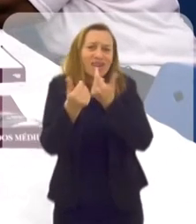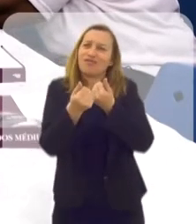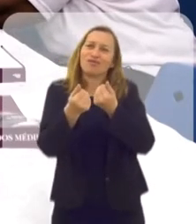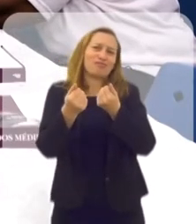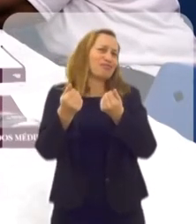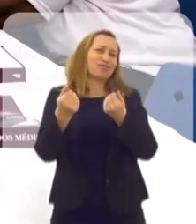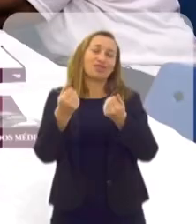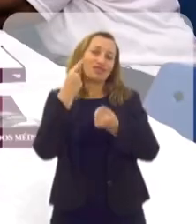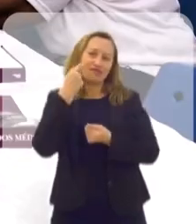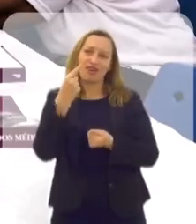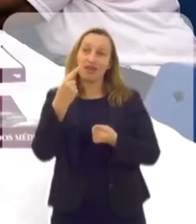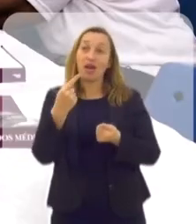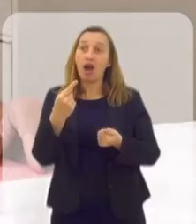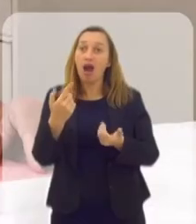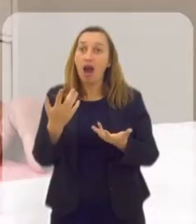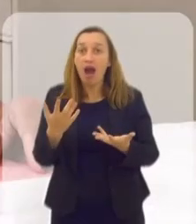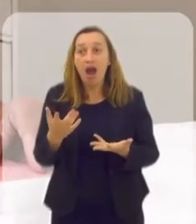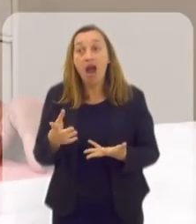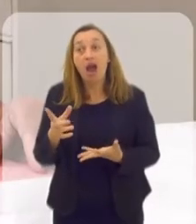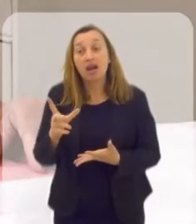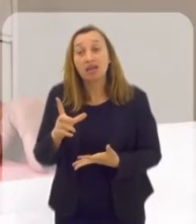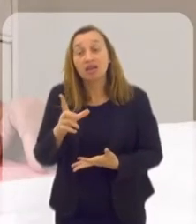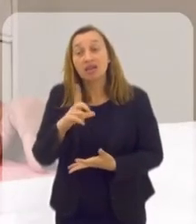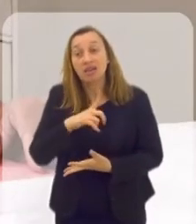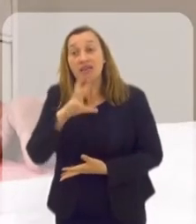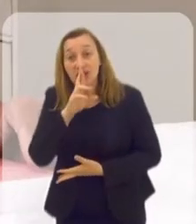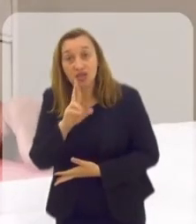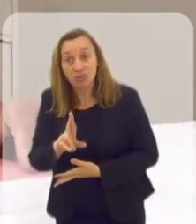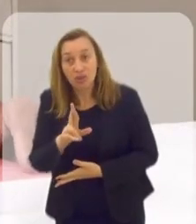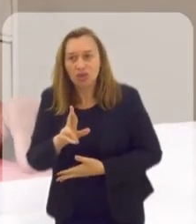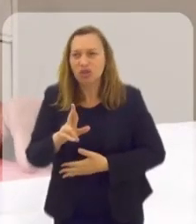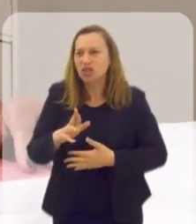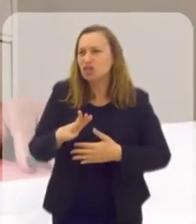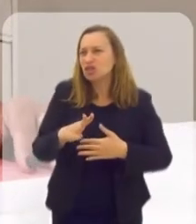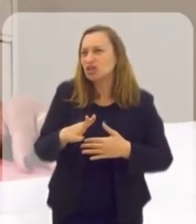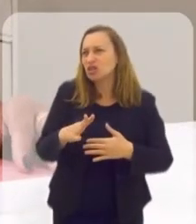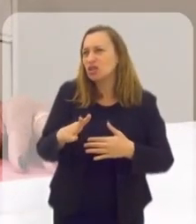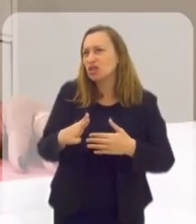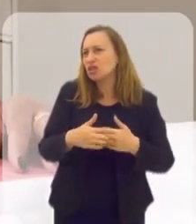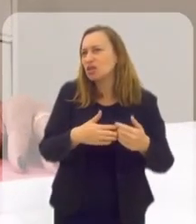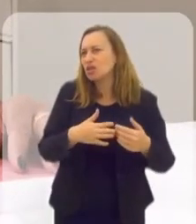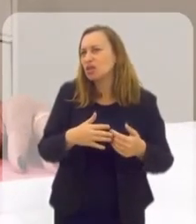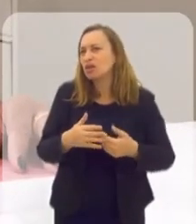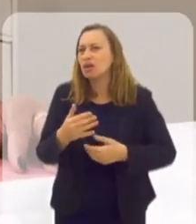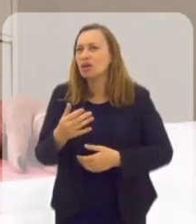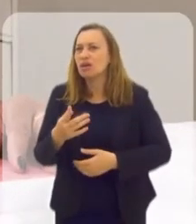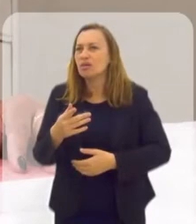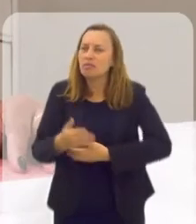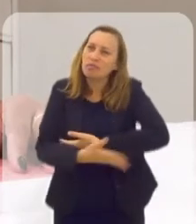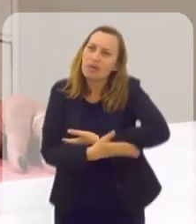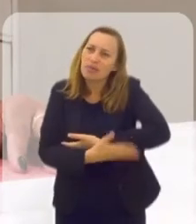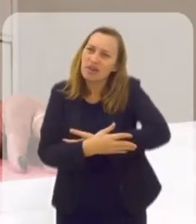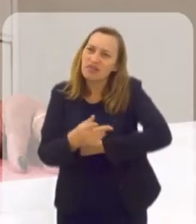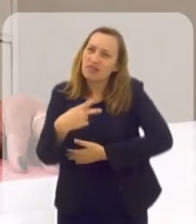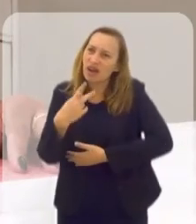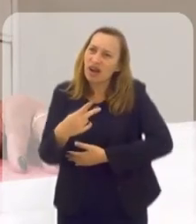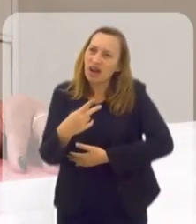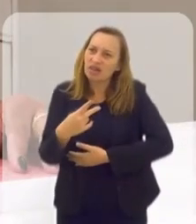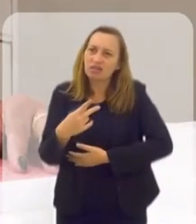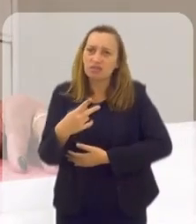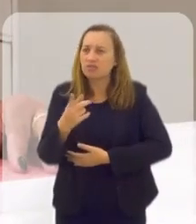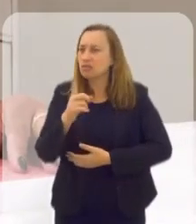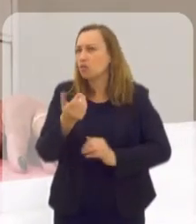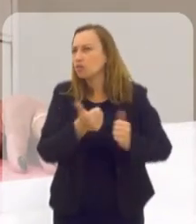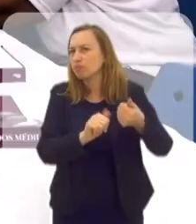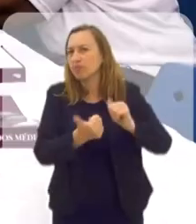assim deslumbrante de se ver. Já houve resposta de algum bebê? Assim, enquanto bebê, a gente